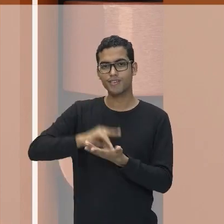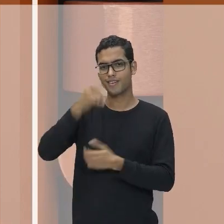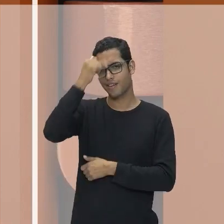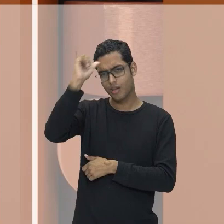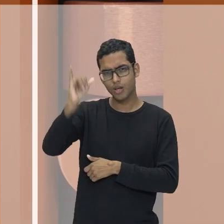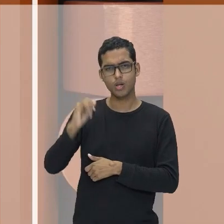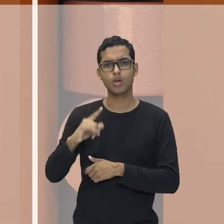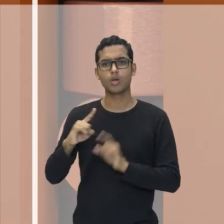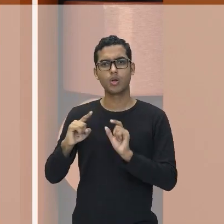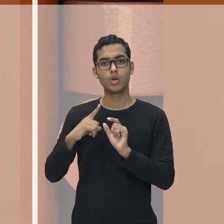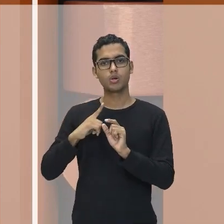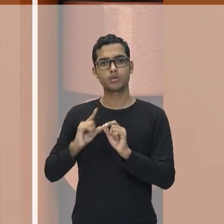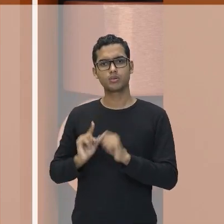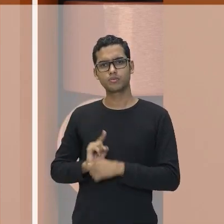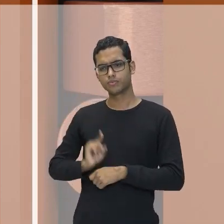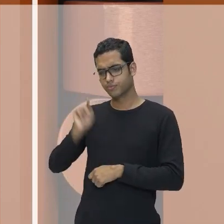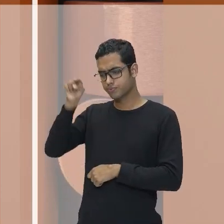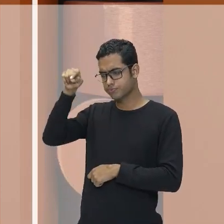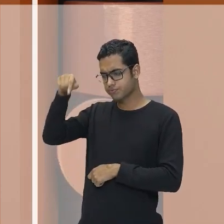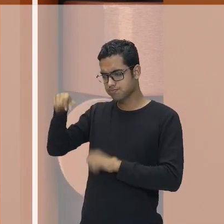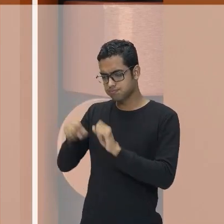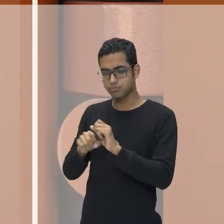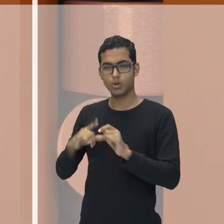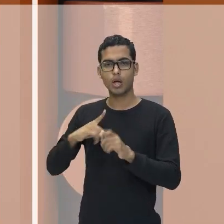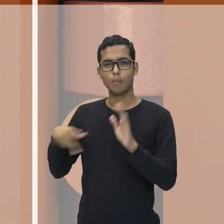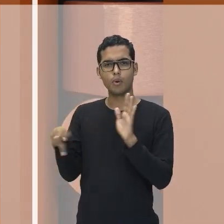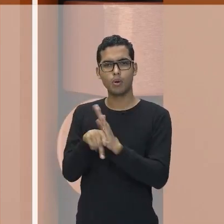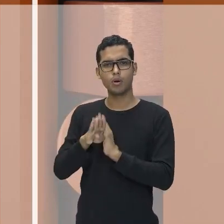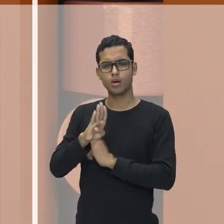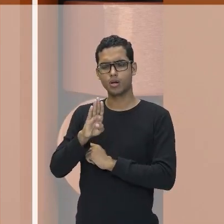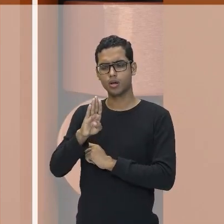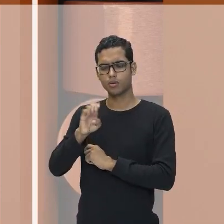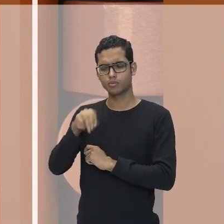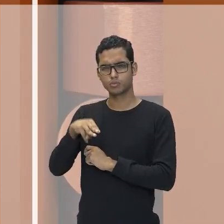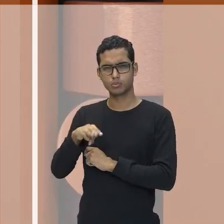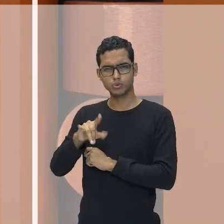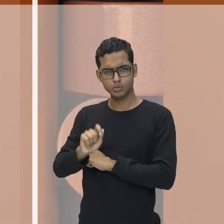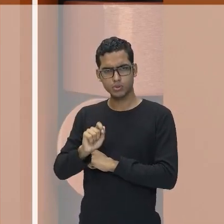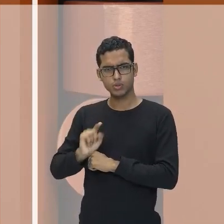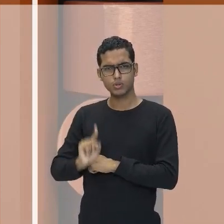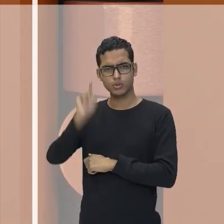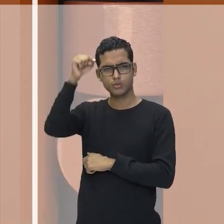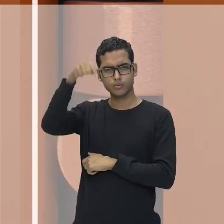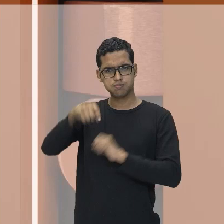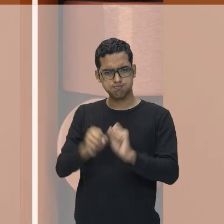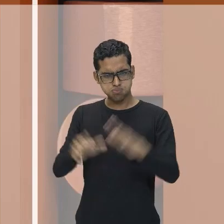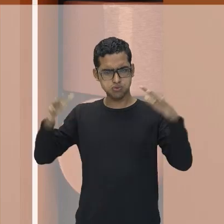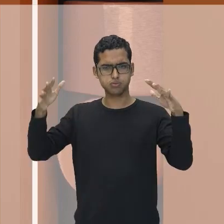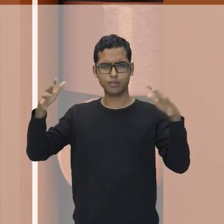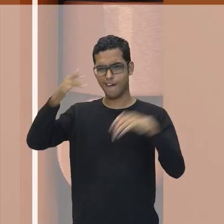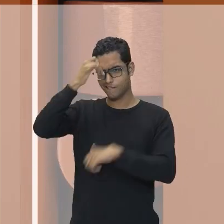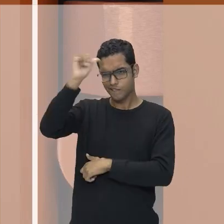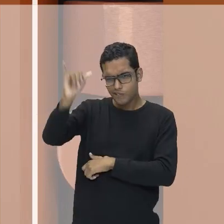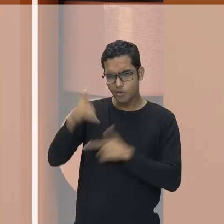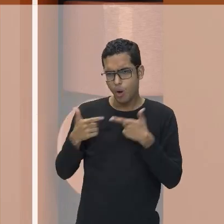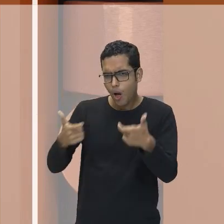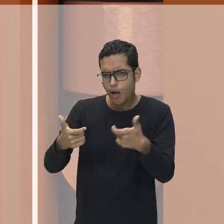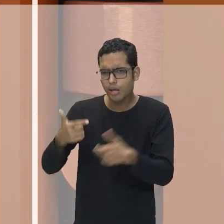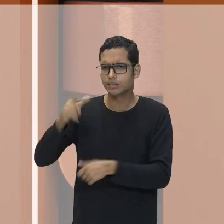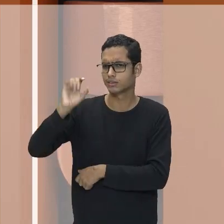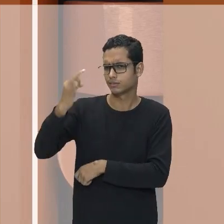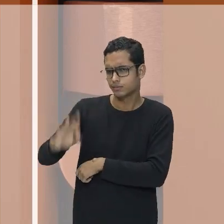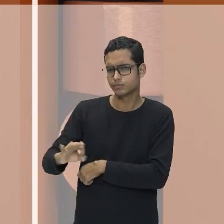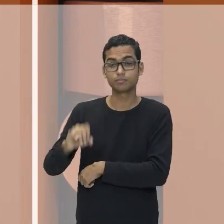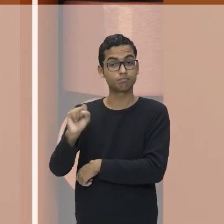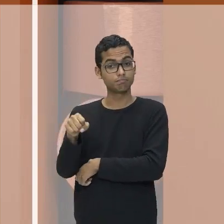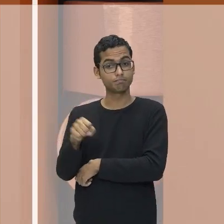justamente a bomba atômica. Professor, o senhor está falando que a bomba atômica, que uma bomba, que um armamento evitou a guerra?